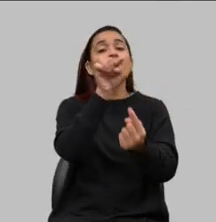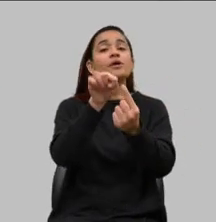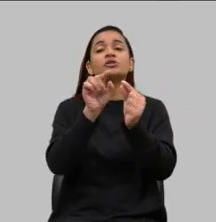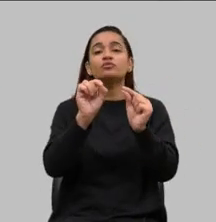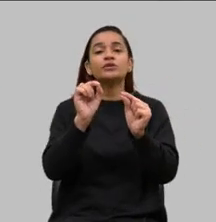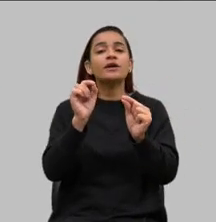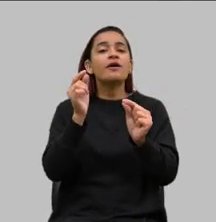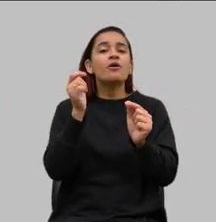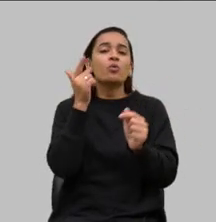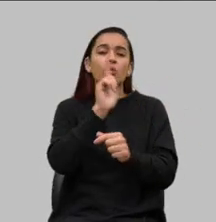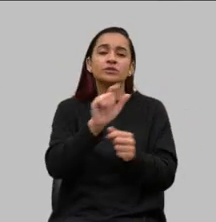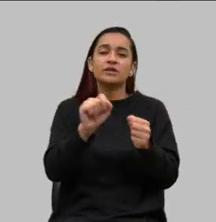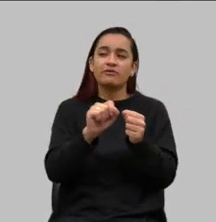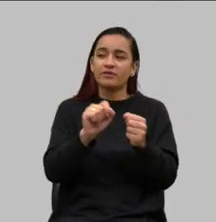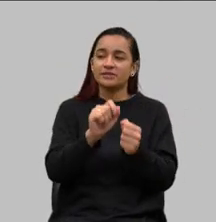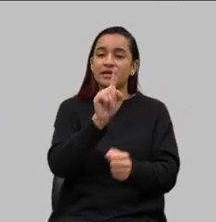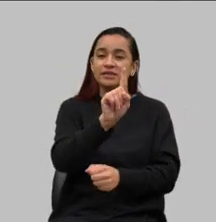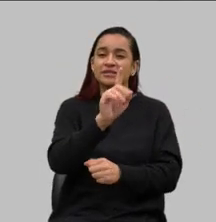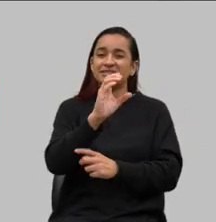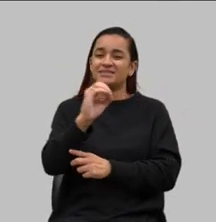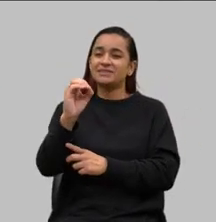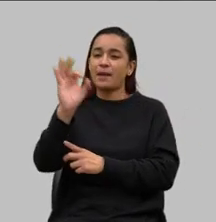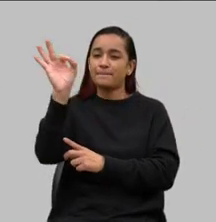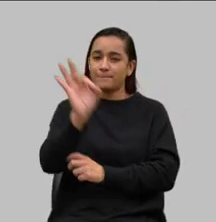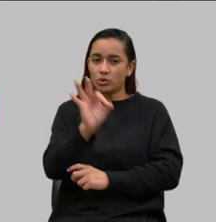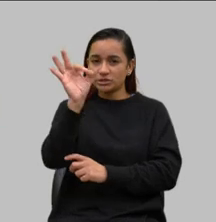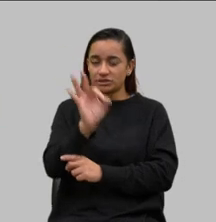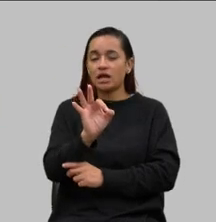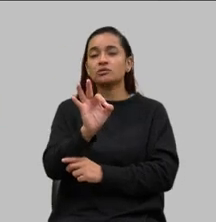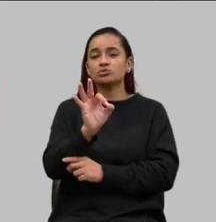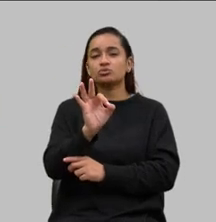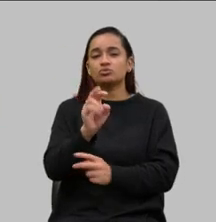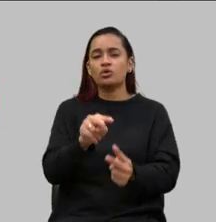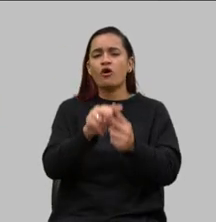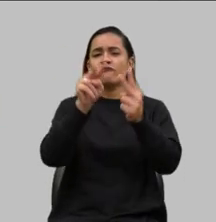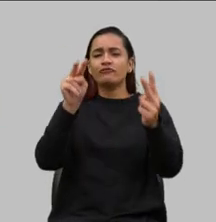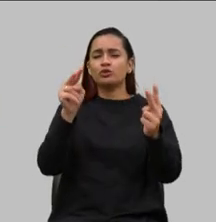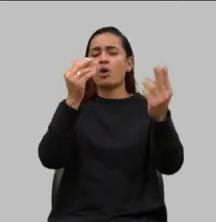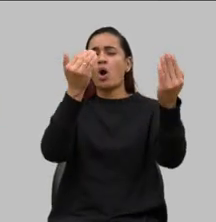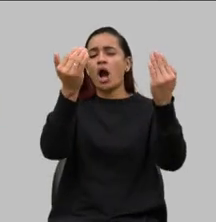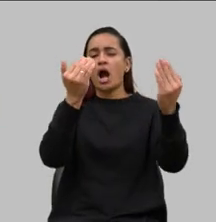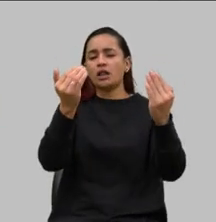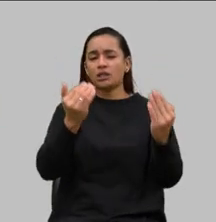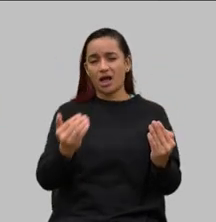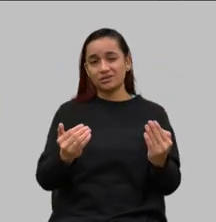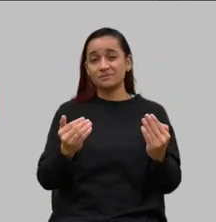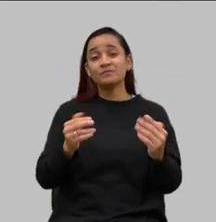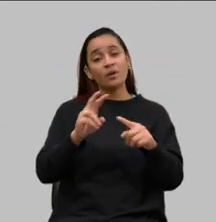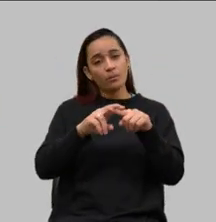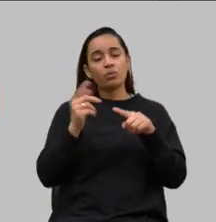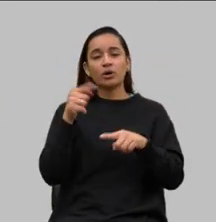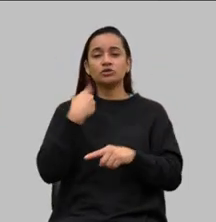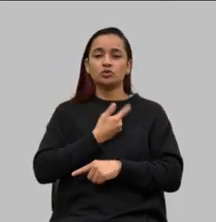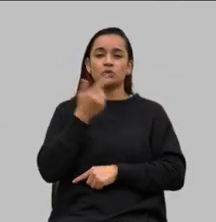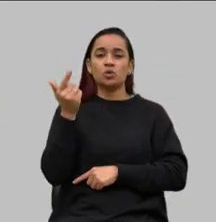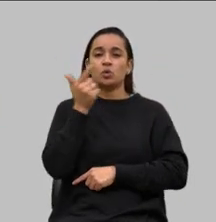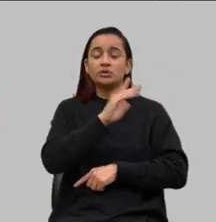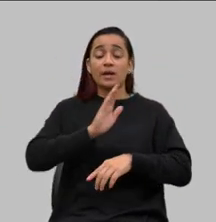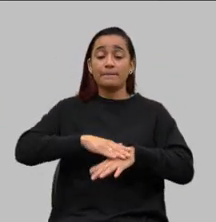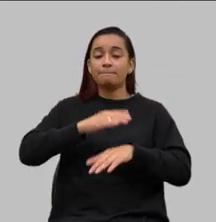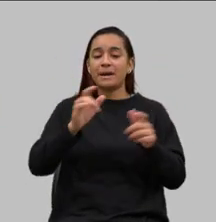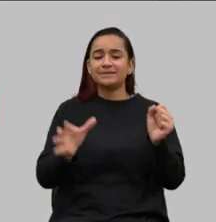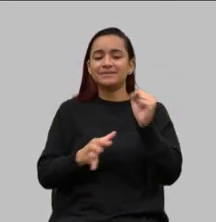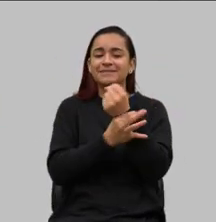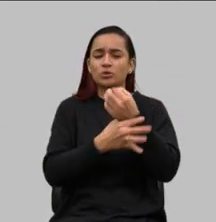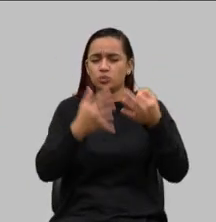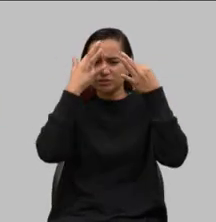100% digital A análise da outorga né isso traz pra gente maior segurança nas análises dos pedidos de